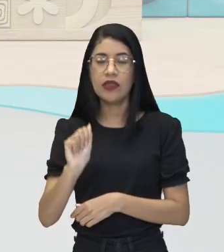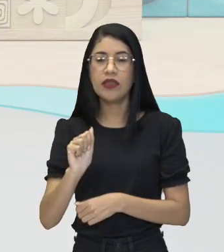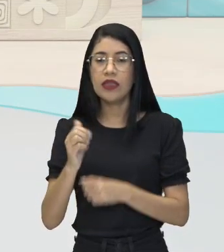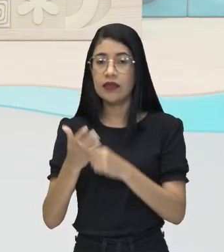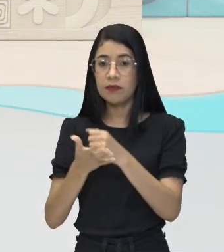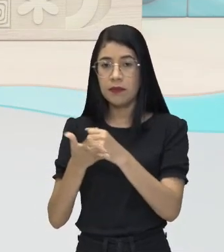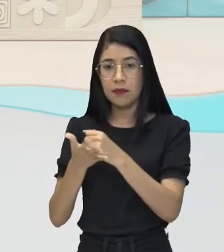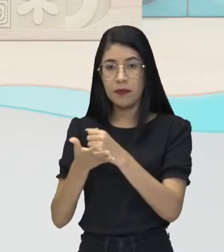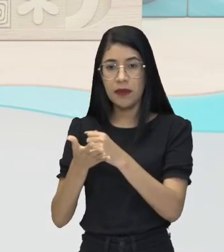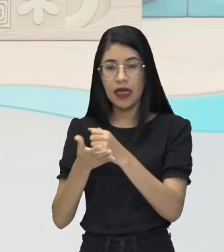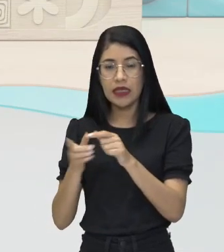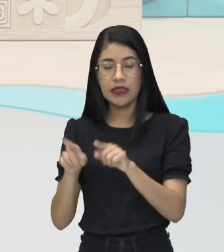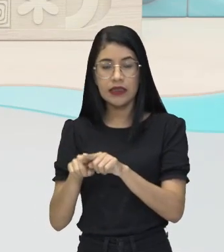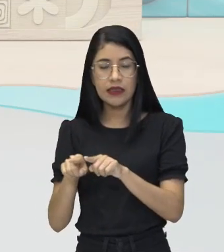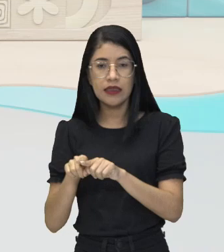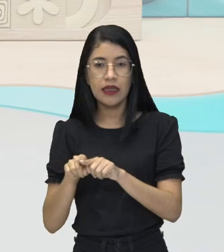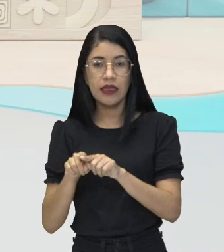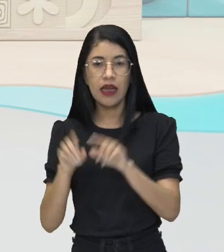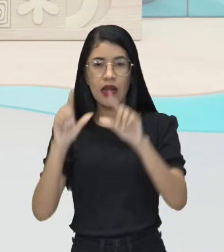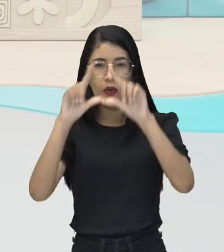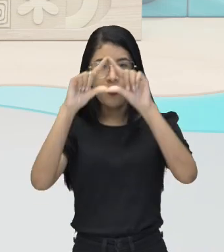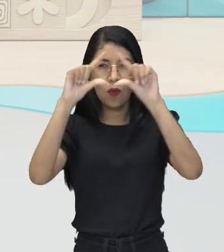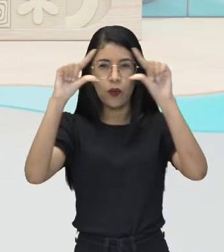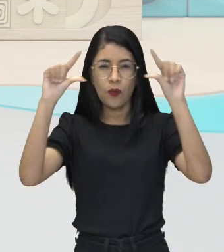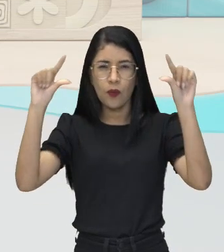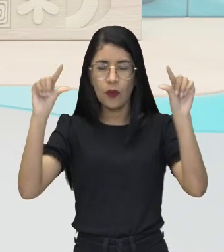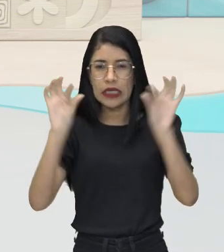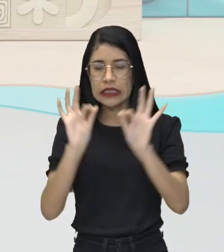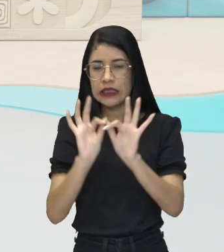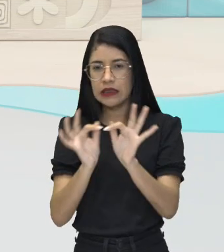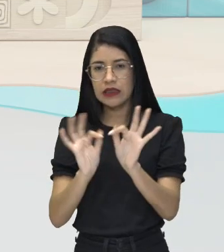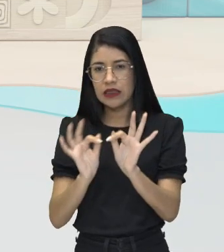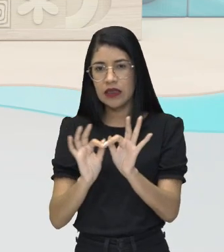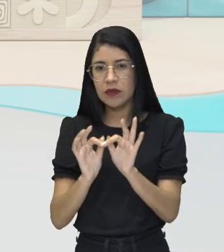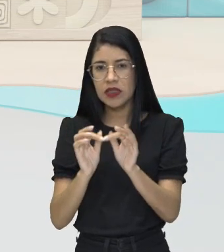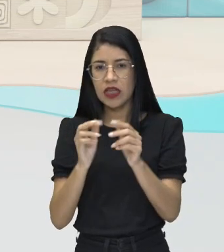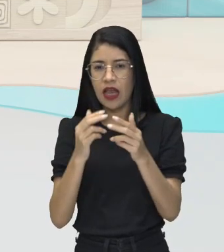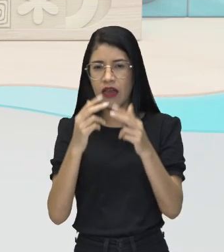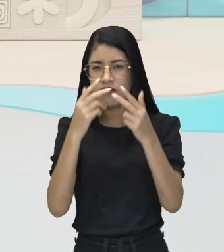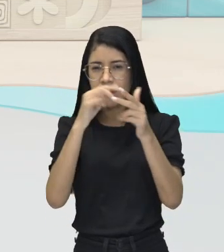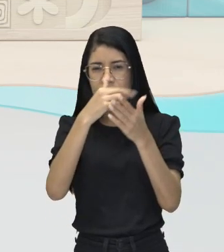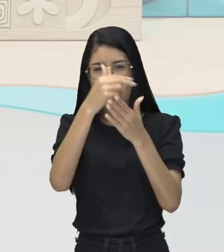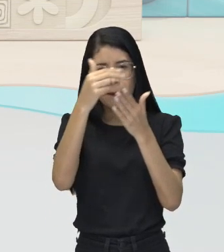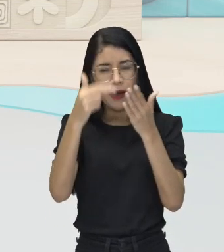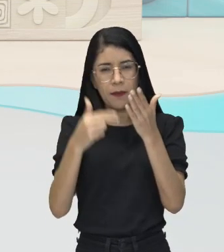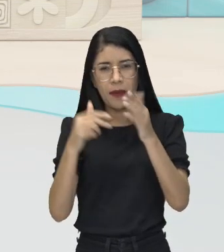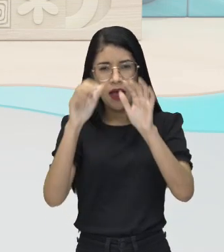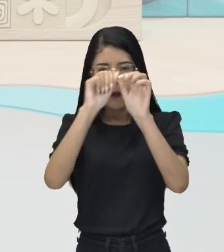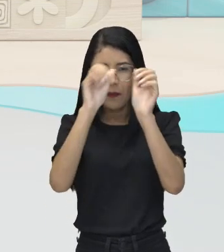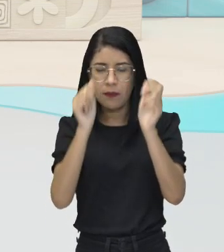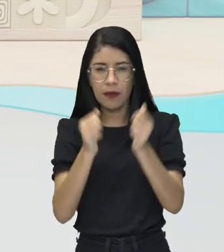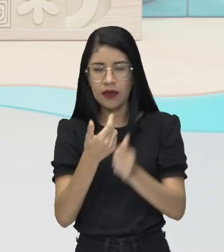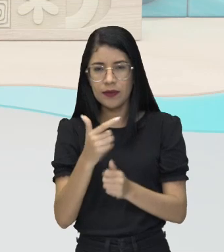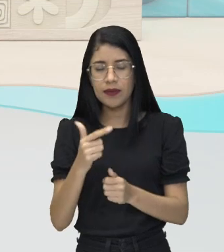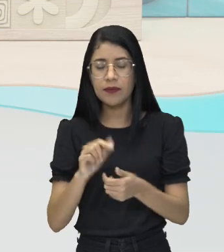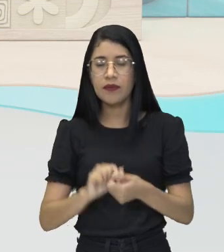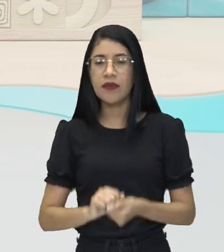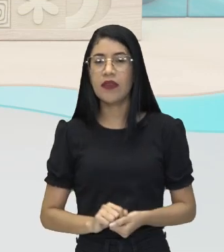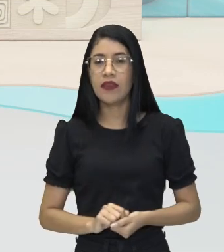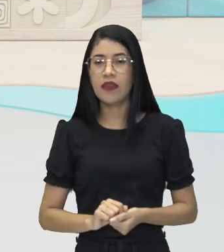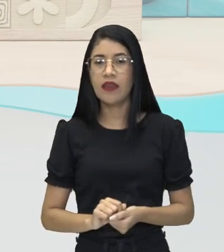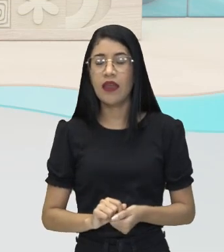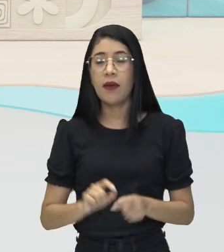base. O frontão ele é muito mais simples, já não tem tantos detalhes, mas a ordem é aquela que eu falei para